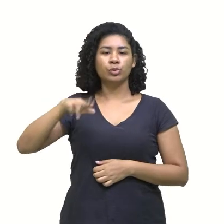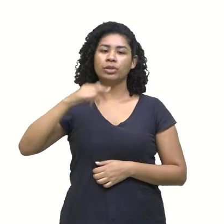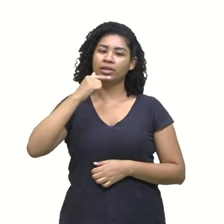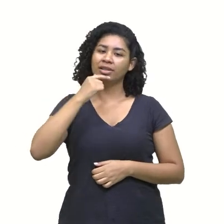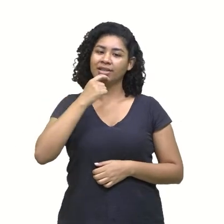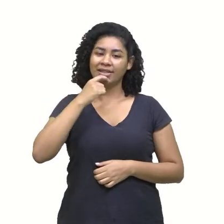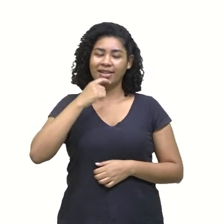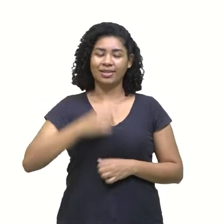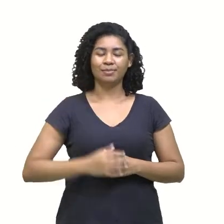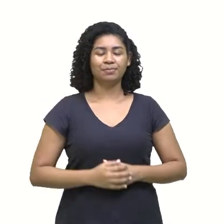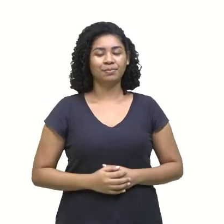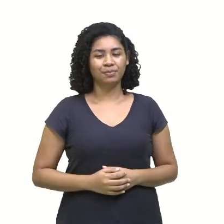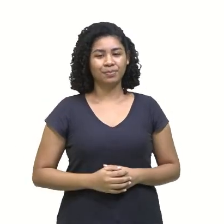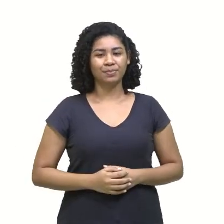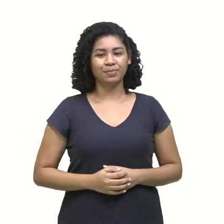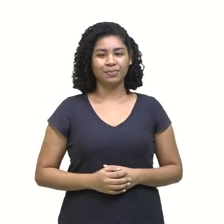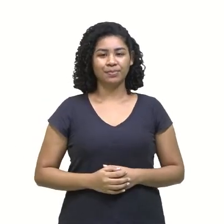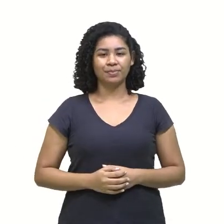Então,